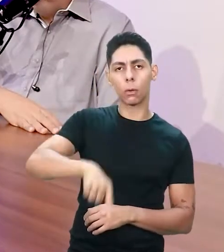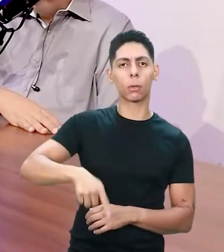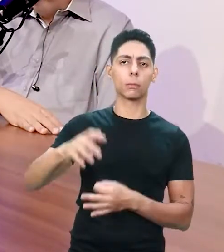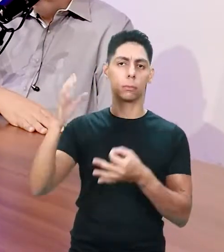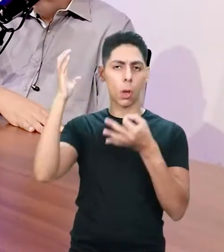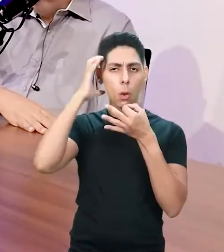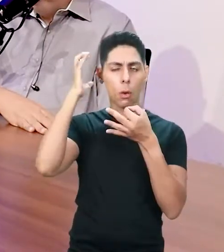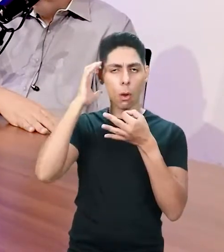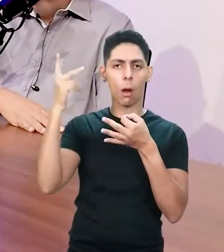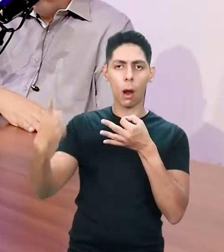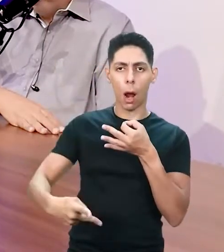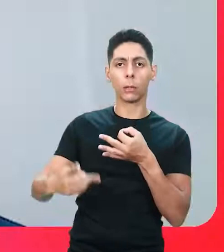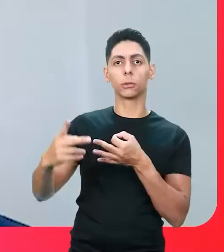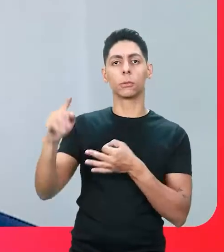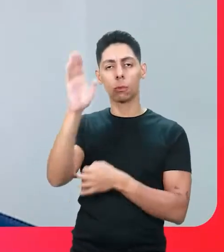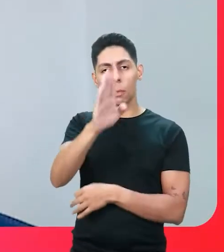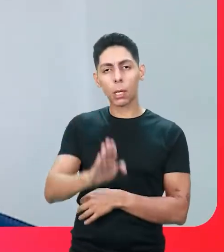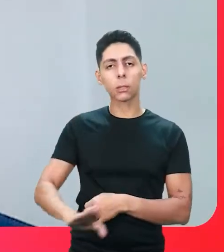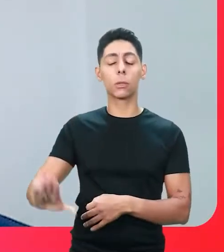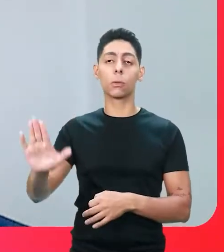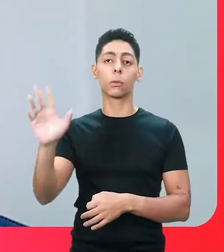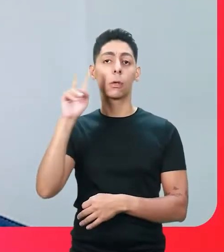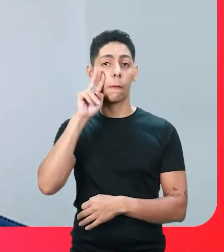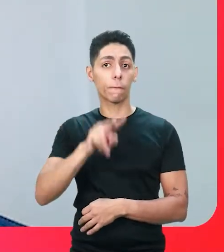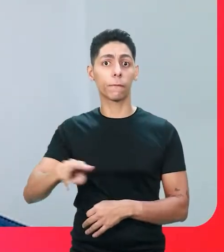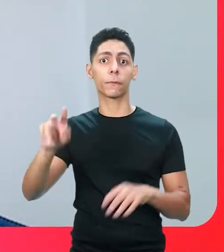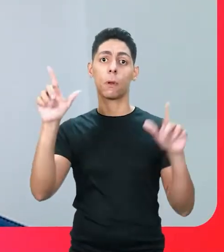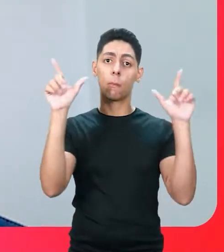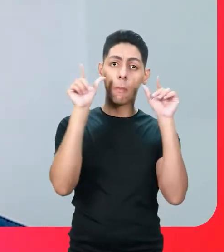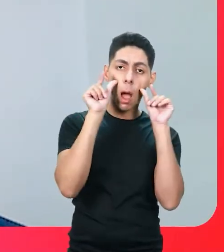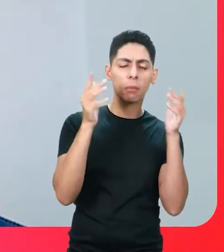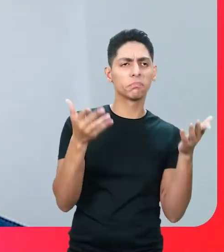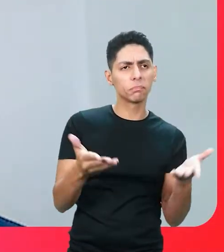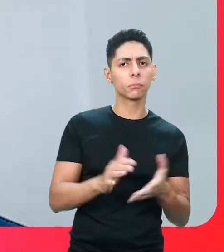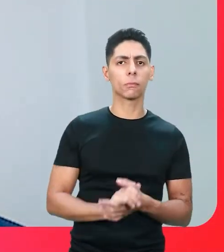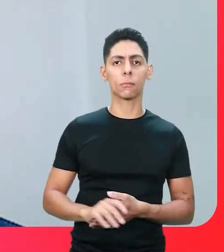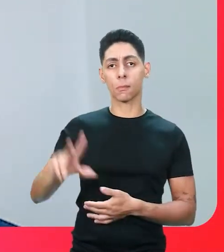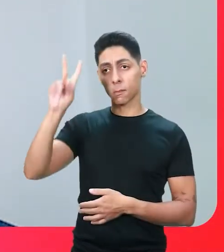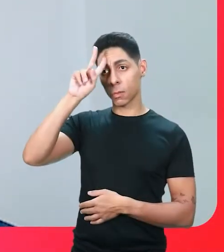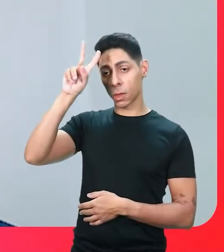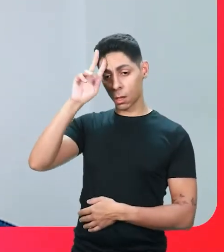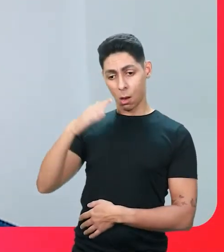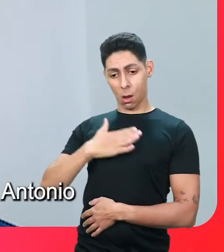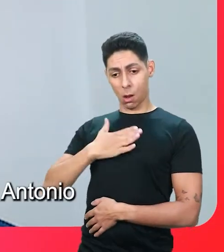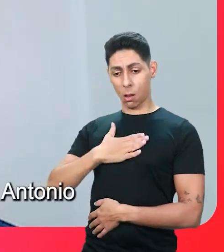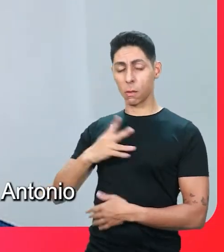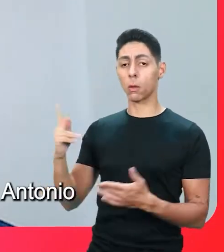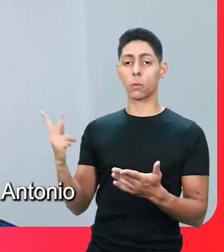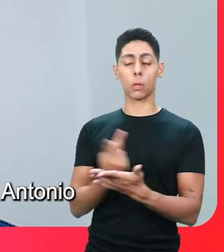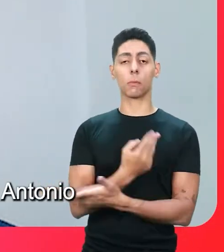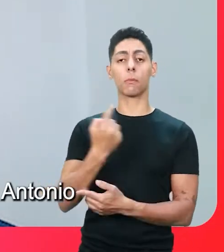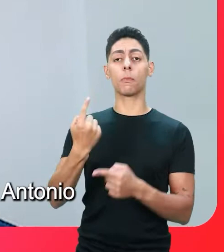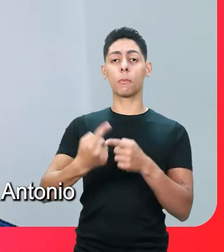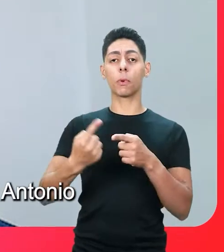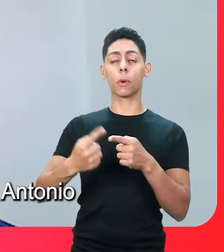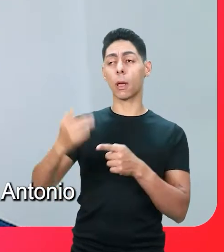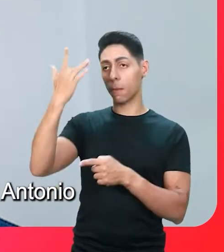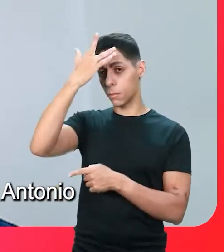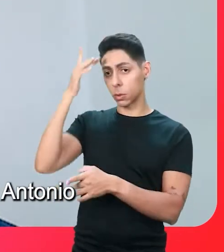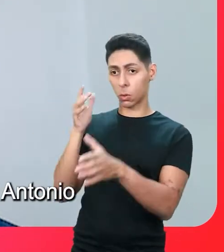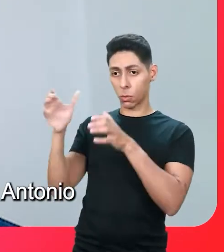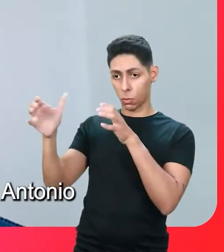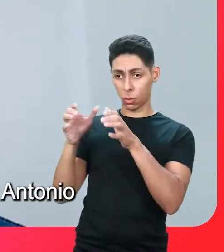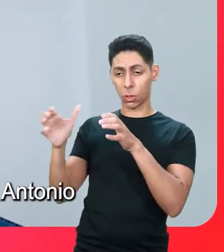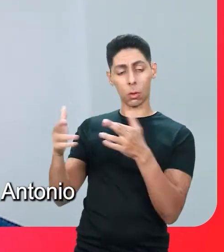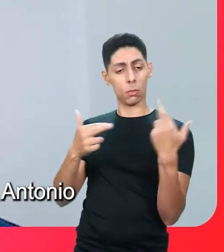Brasil, com baixa visão. Então, a história do Marco Aurélio é porque o Carlos Marcondes, que era coordenador de esportes da Rádio Tupi,